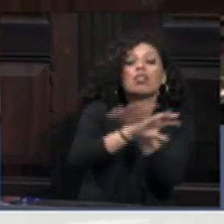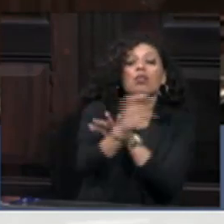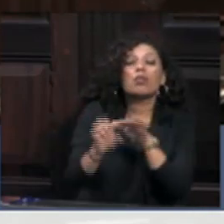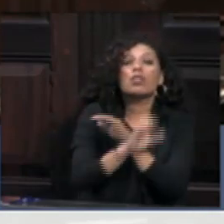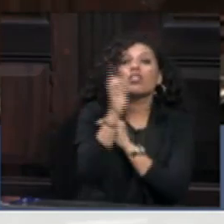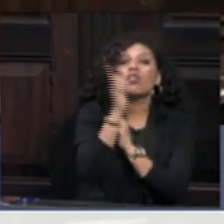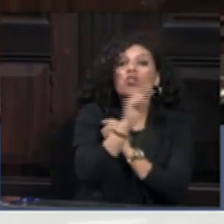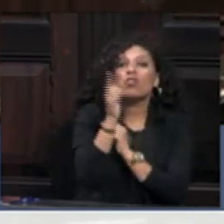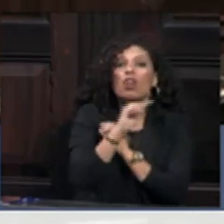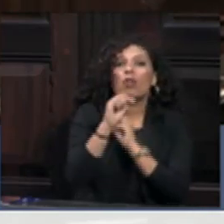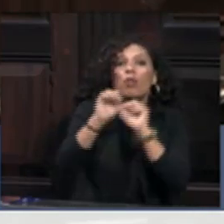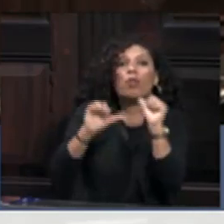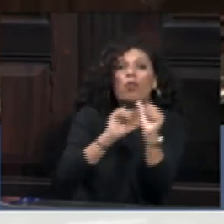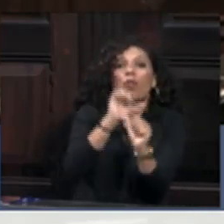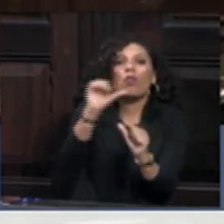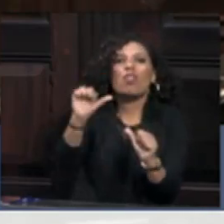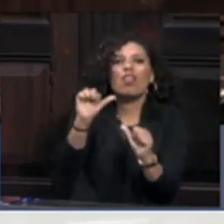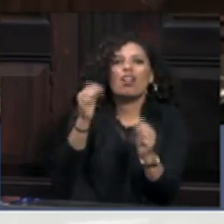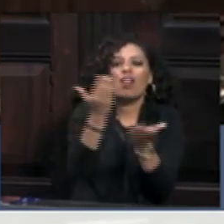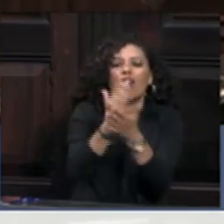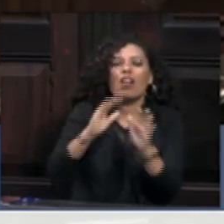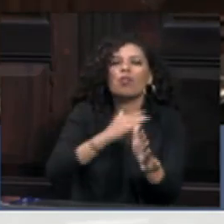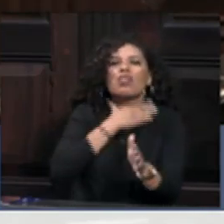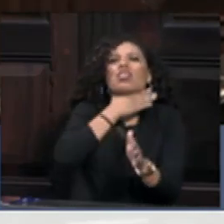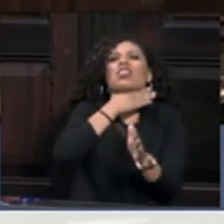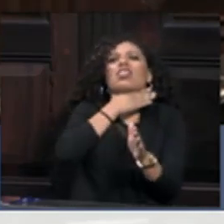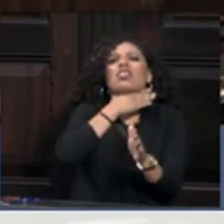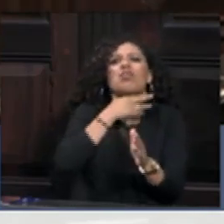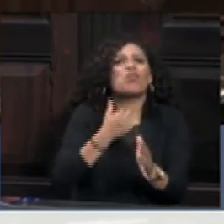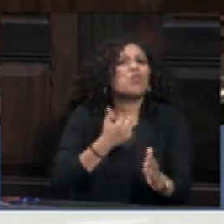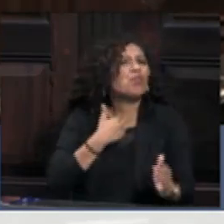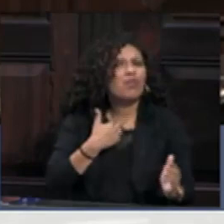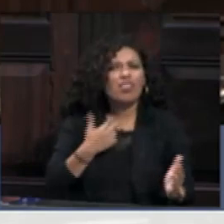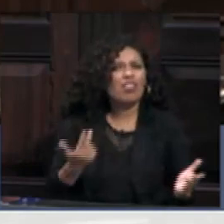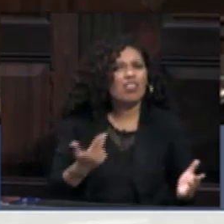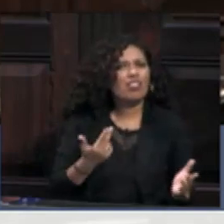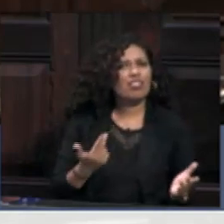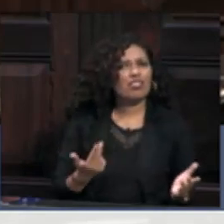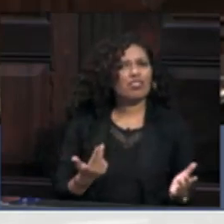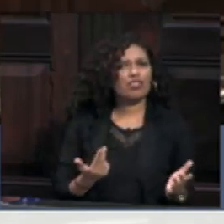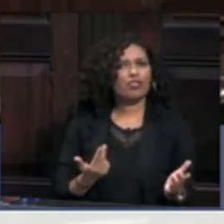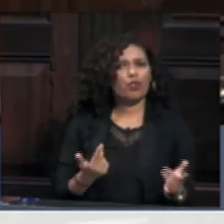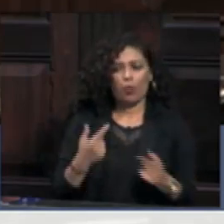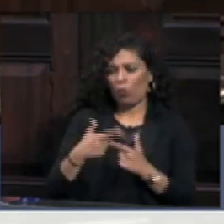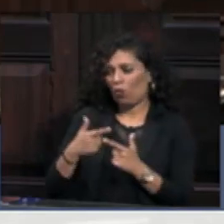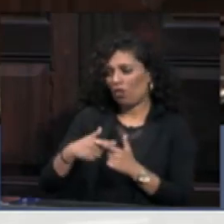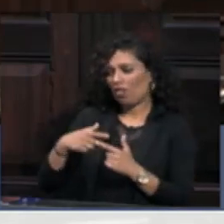poço que esse mesmo governo colocou.